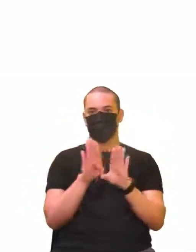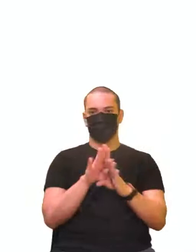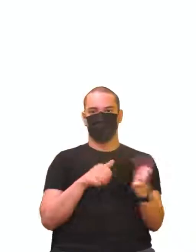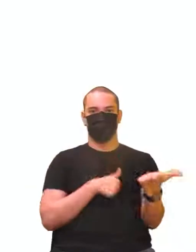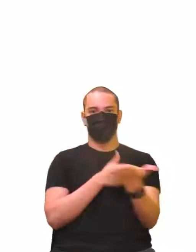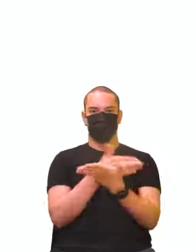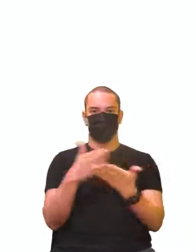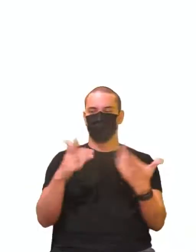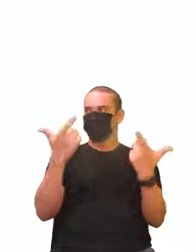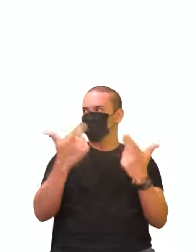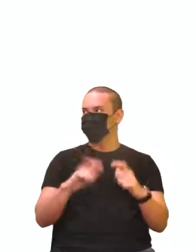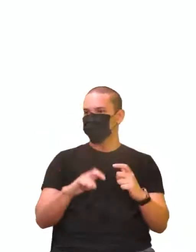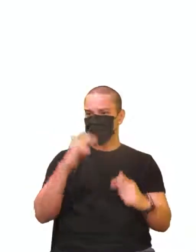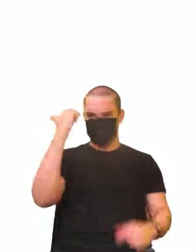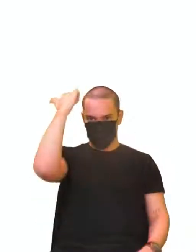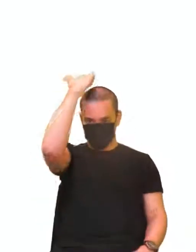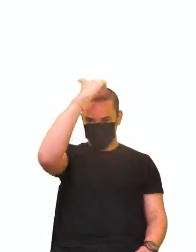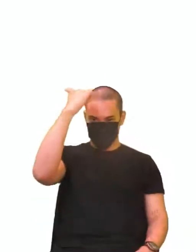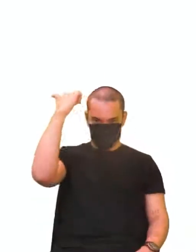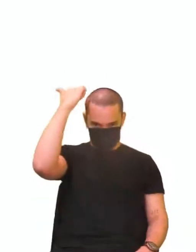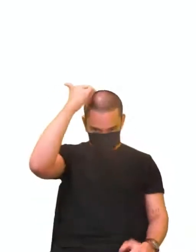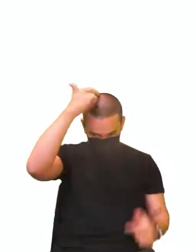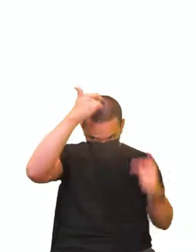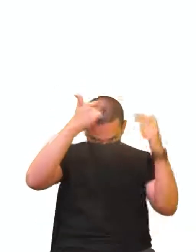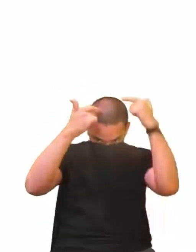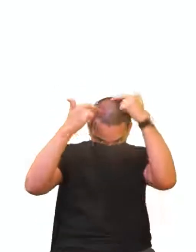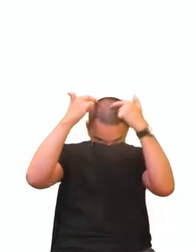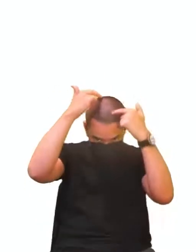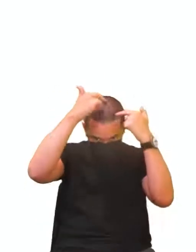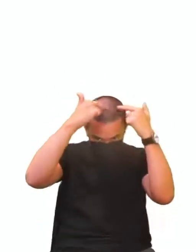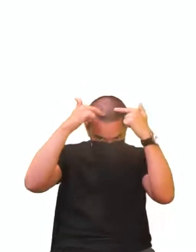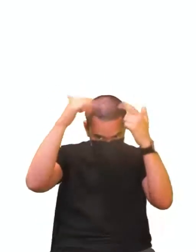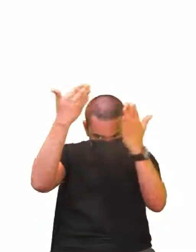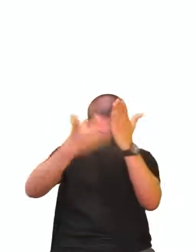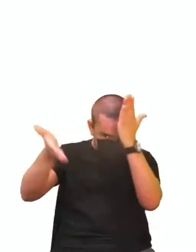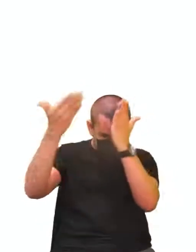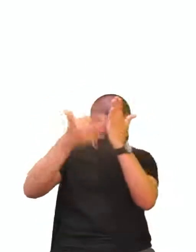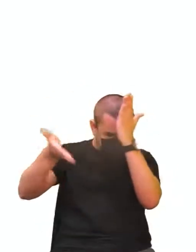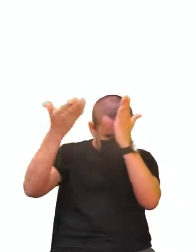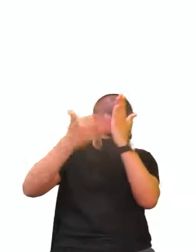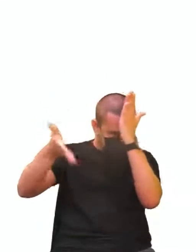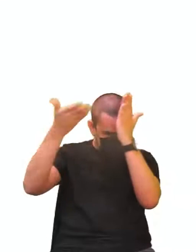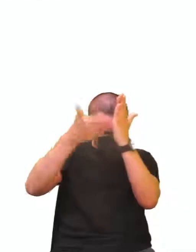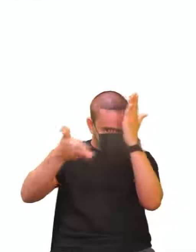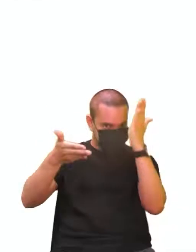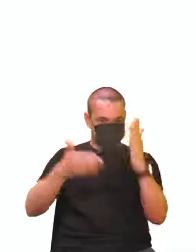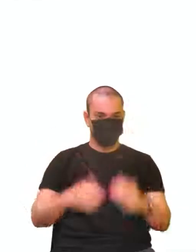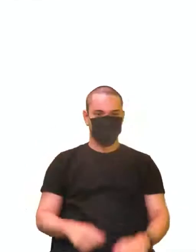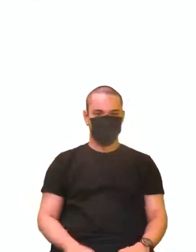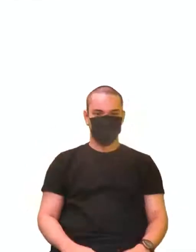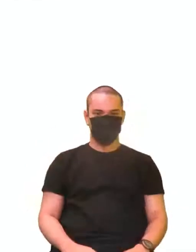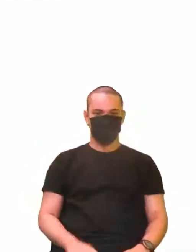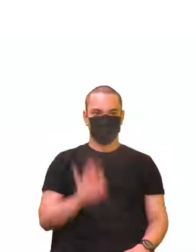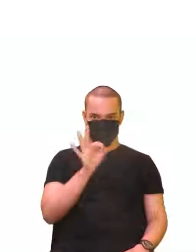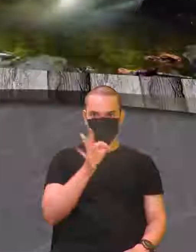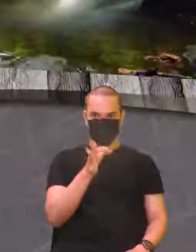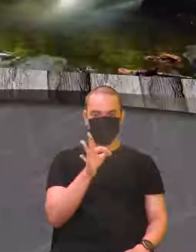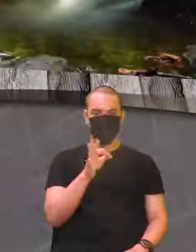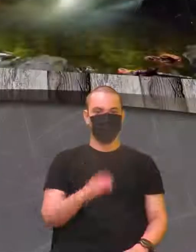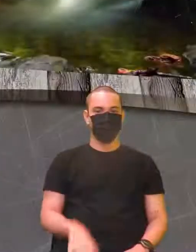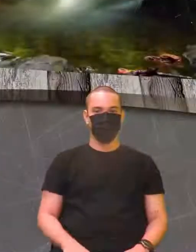no centro da cabeça também essa perda acelerada de pelos, tá bom? E,